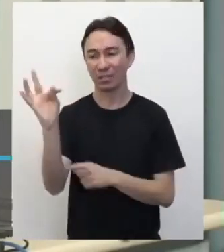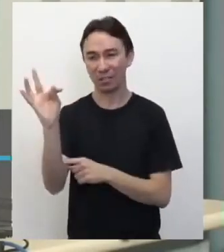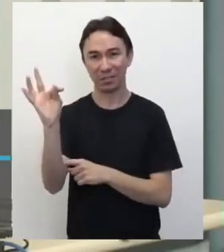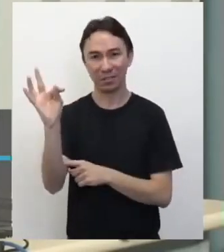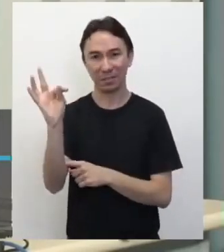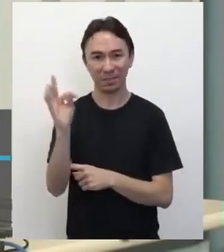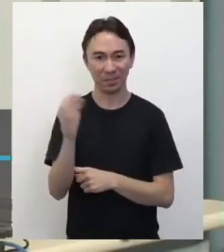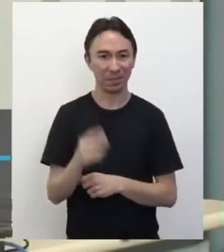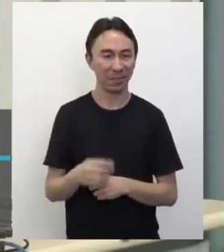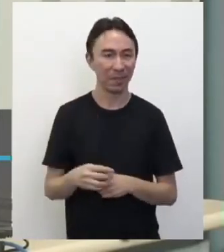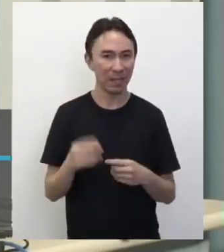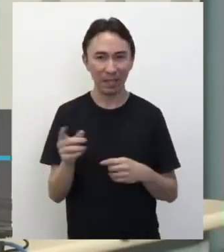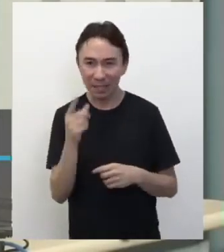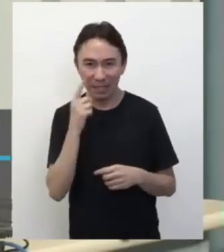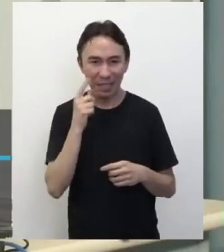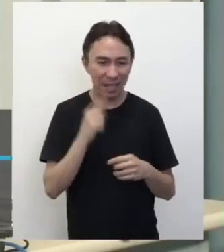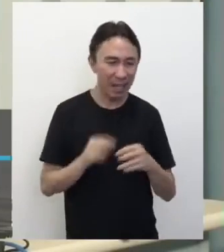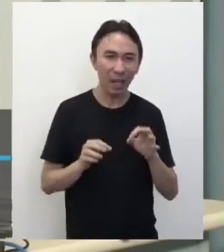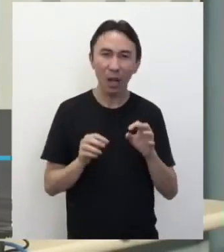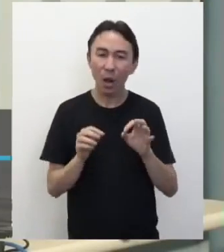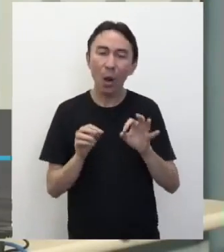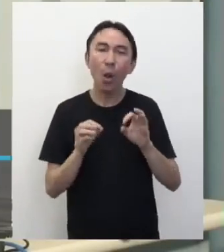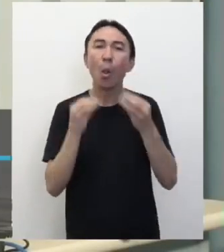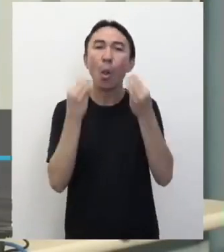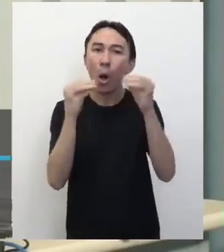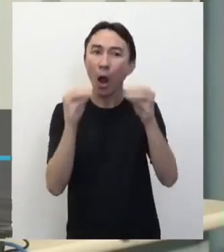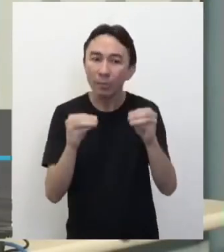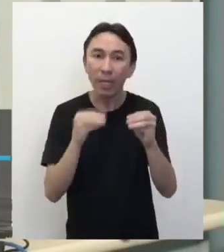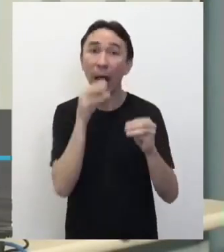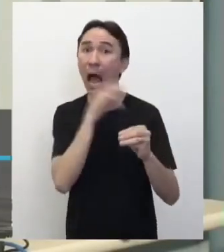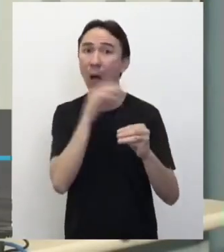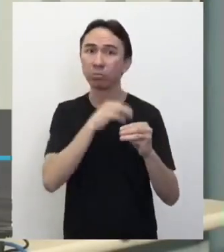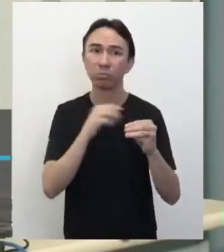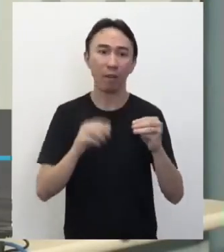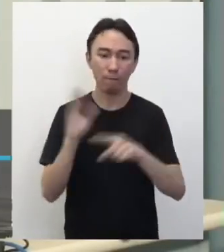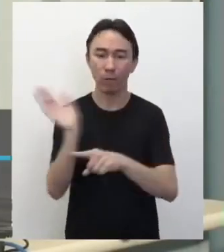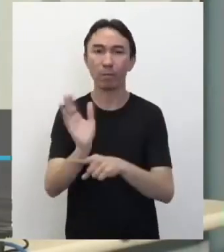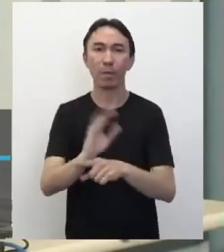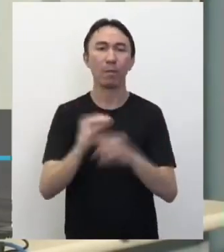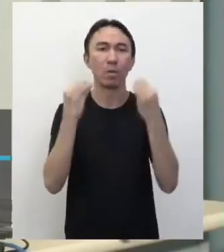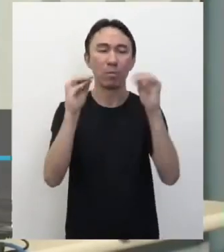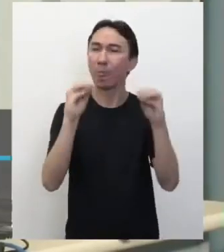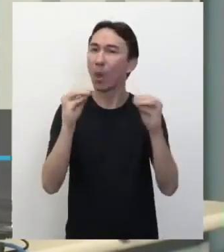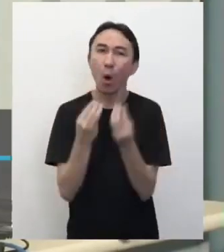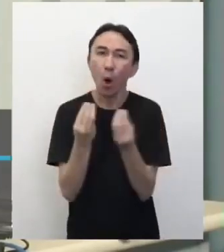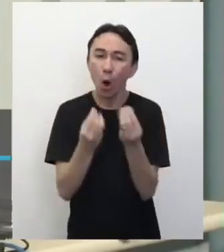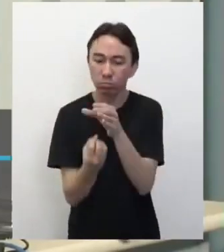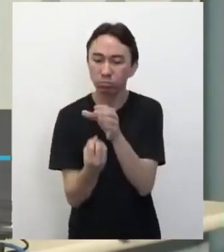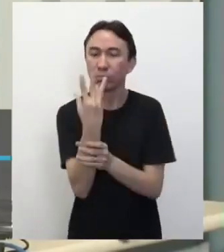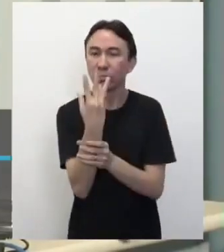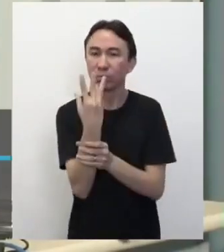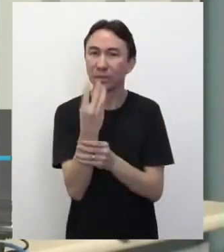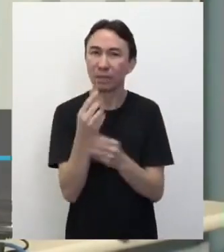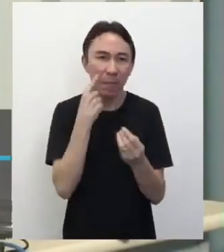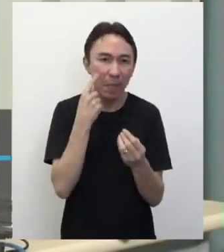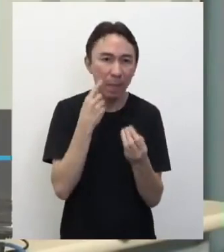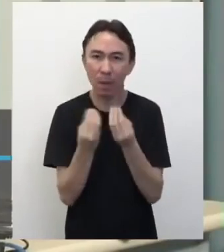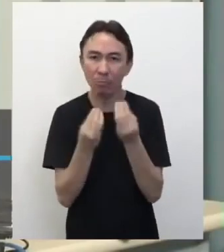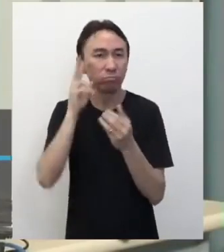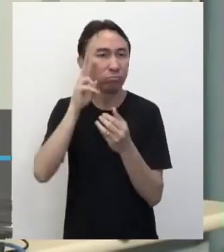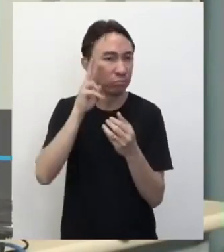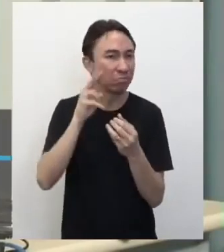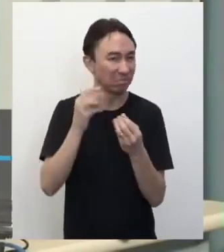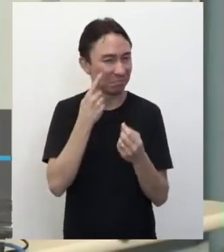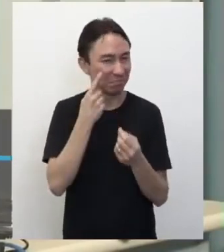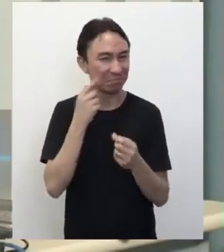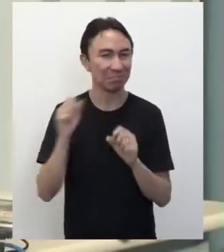Art em que a Ana vai colocar numa velocidade rápida aí para vocês verem como que ela criou essa história, esse